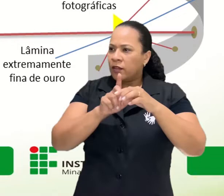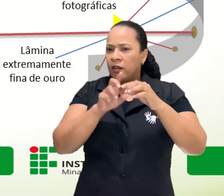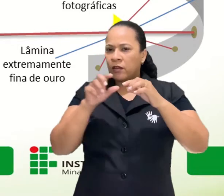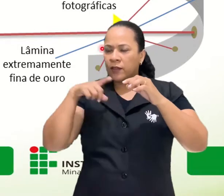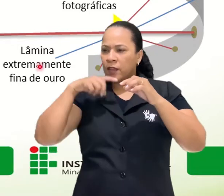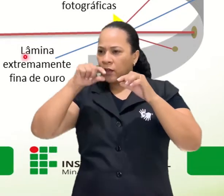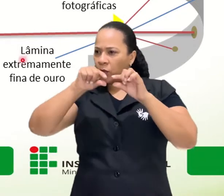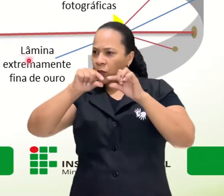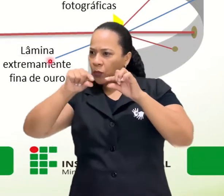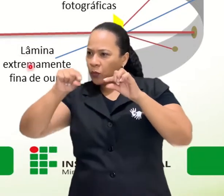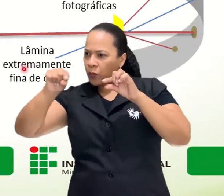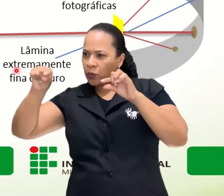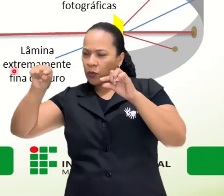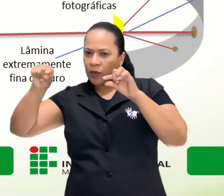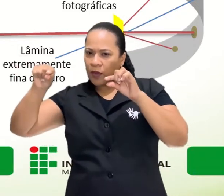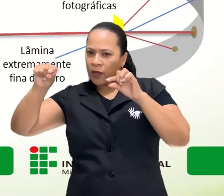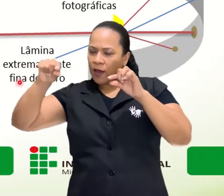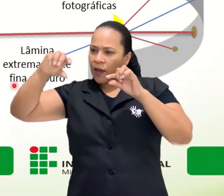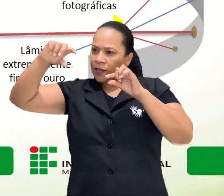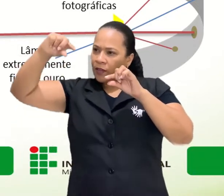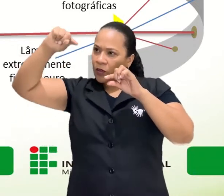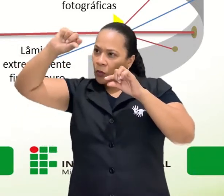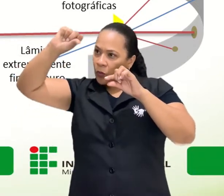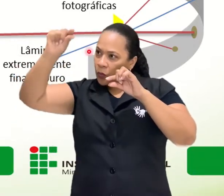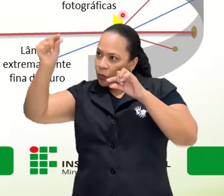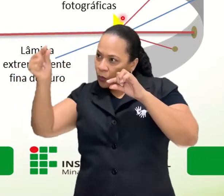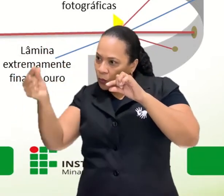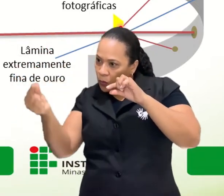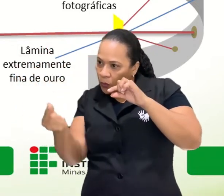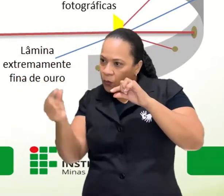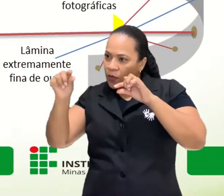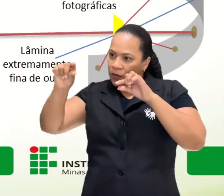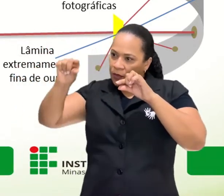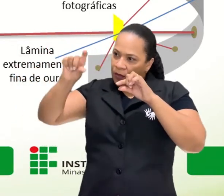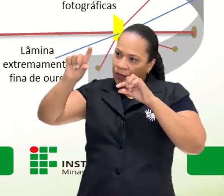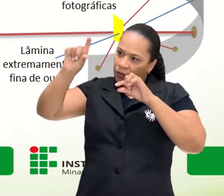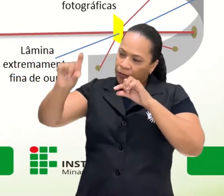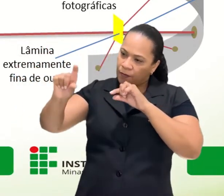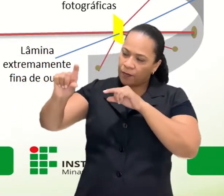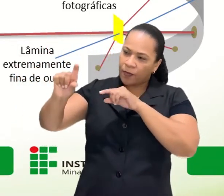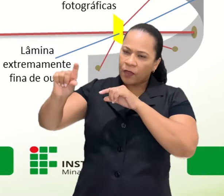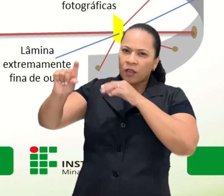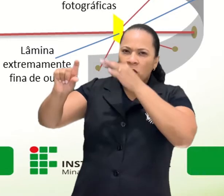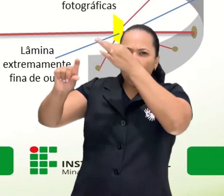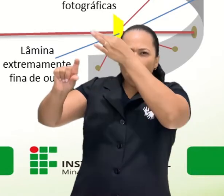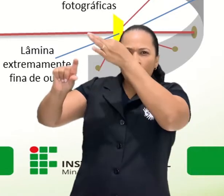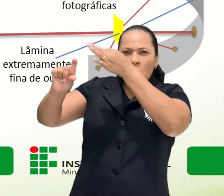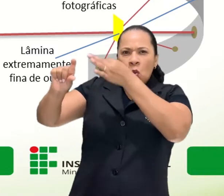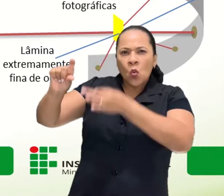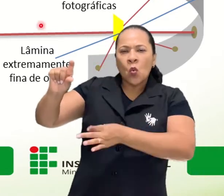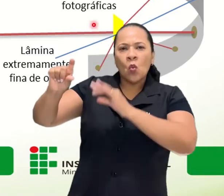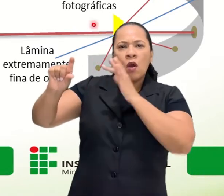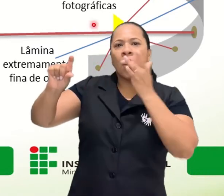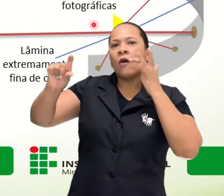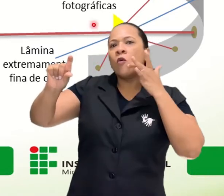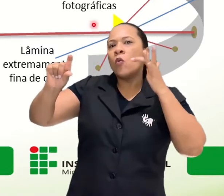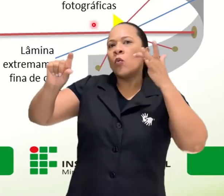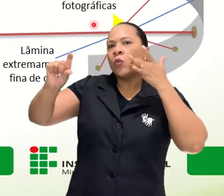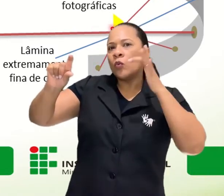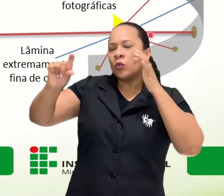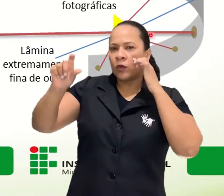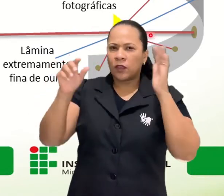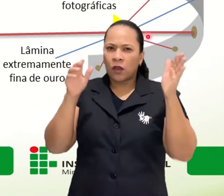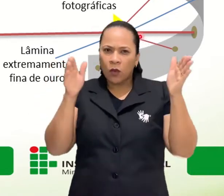anteparo, ele colocou uma lâmina extremamente fina de ouro. O que ele observou com esse experimento? Que a